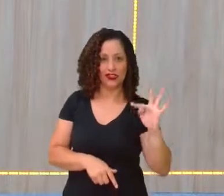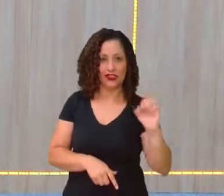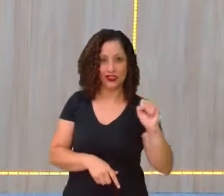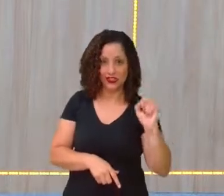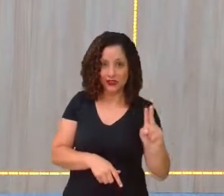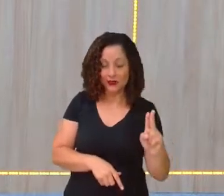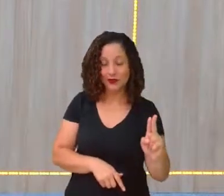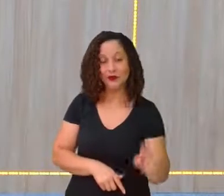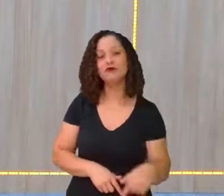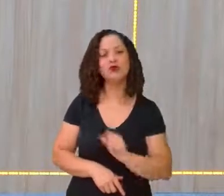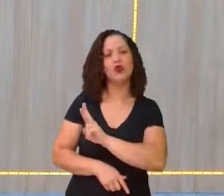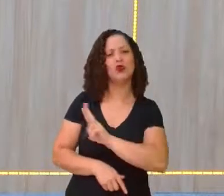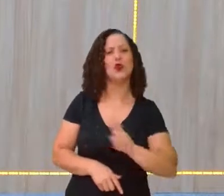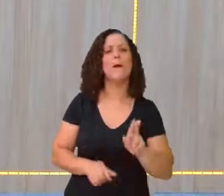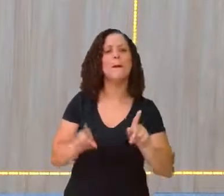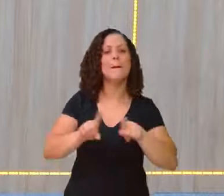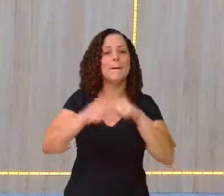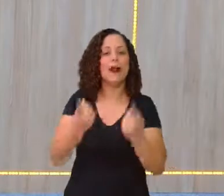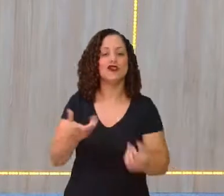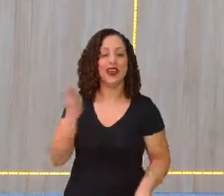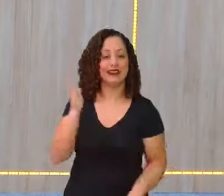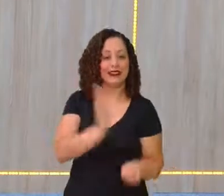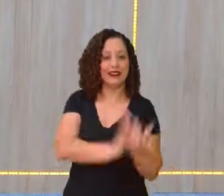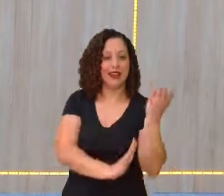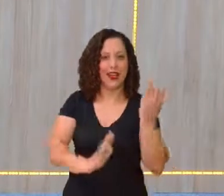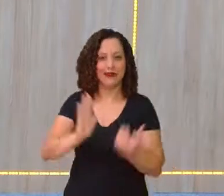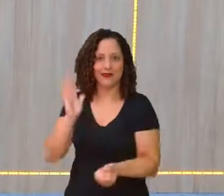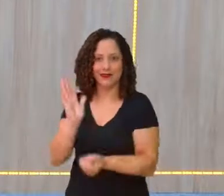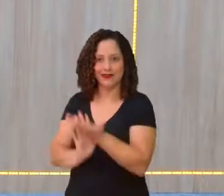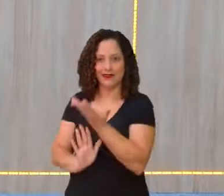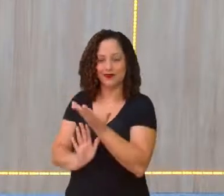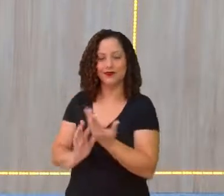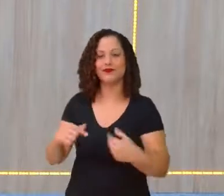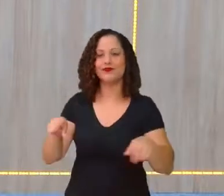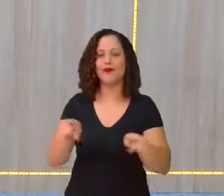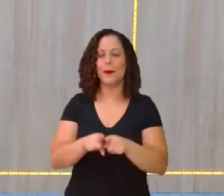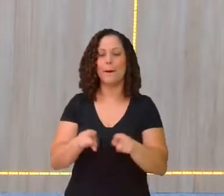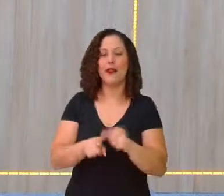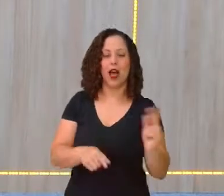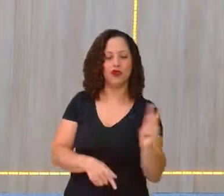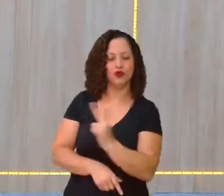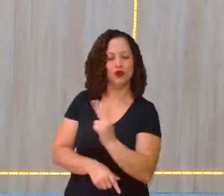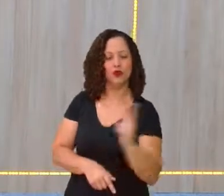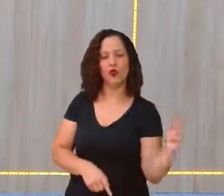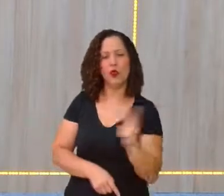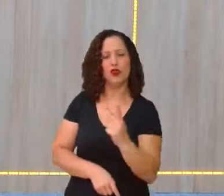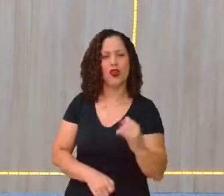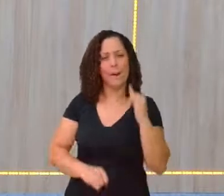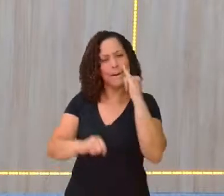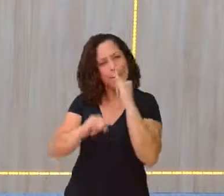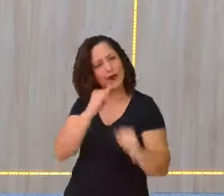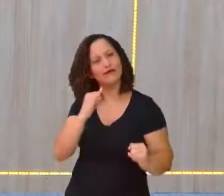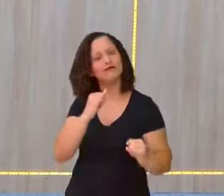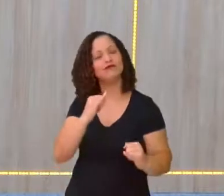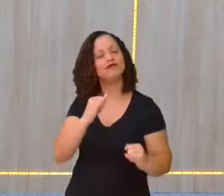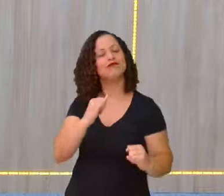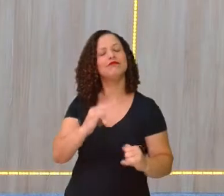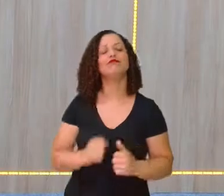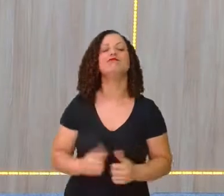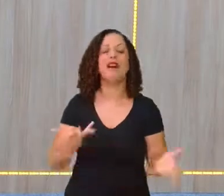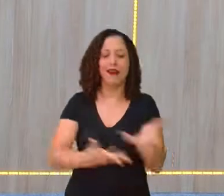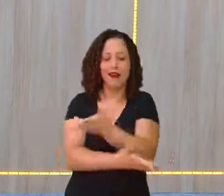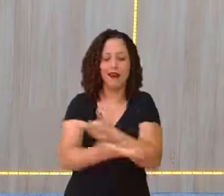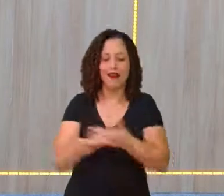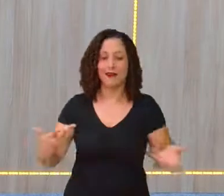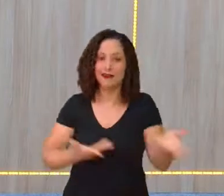sua relação com a criação. Ela diz até aí sobre serem irmãs, né? Serem duas artes irmãs, porque